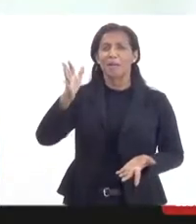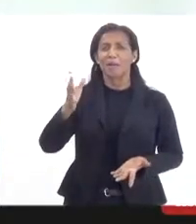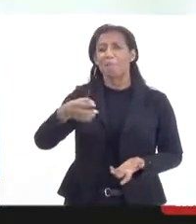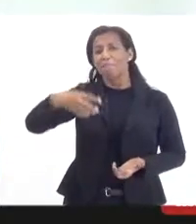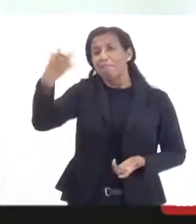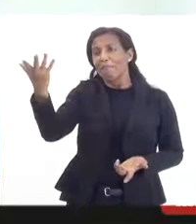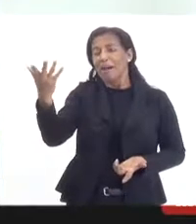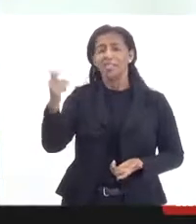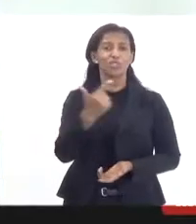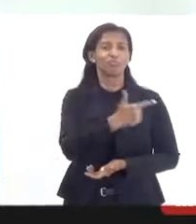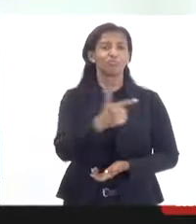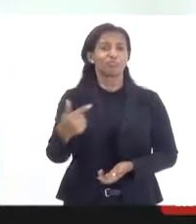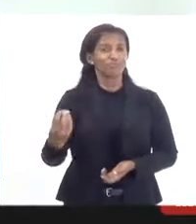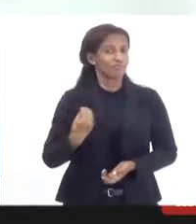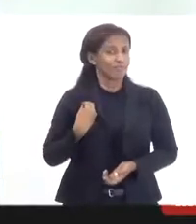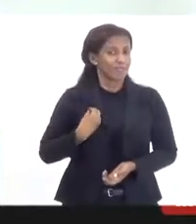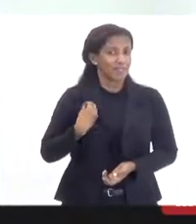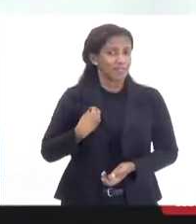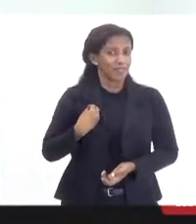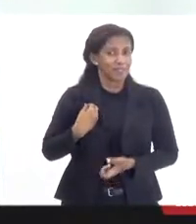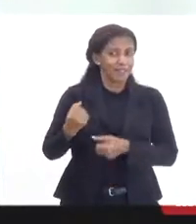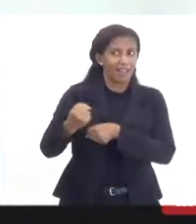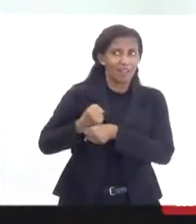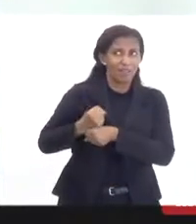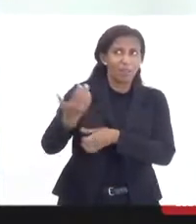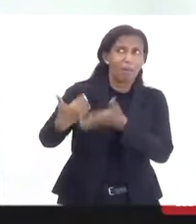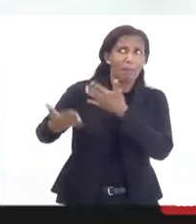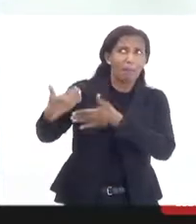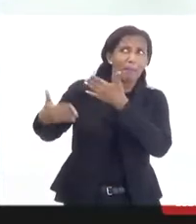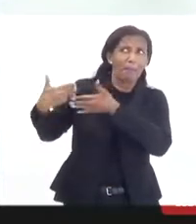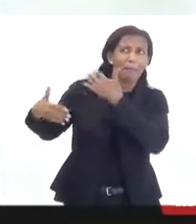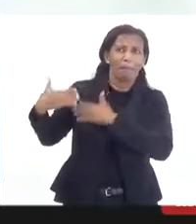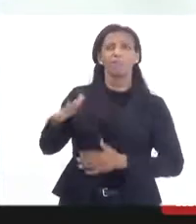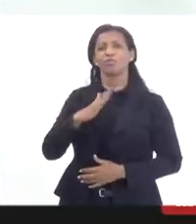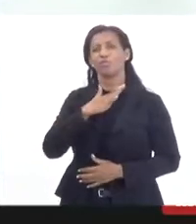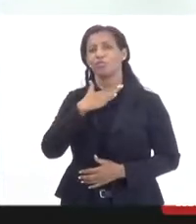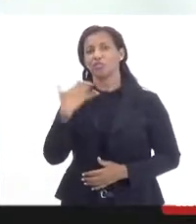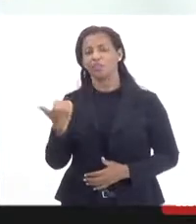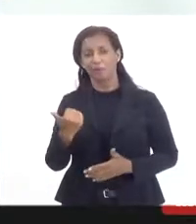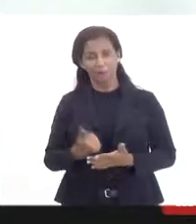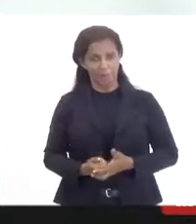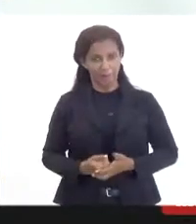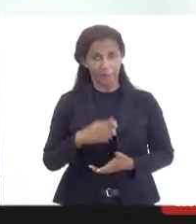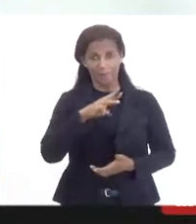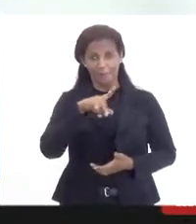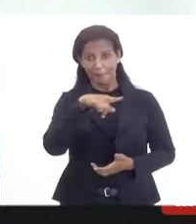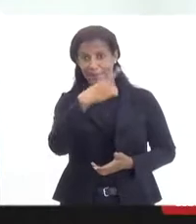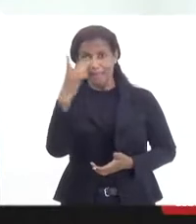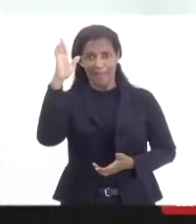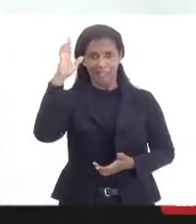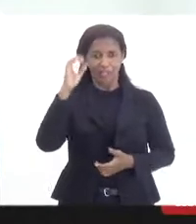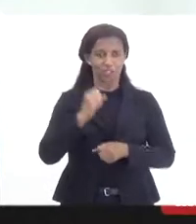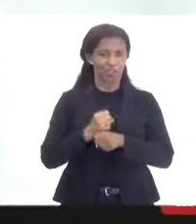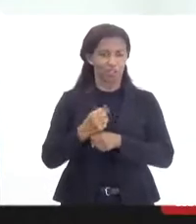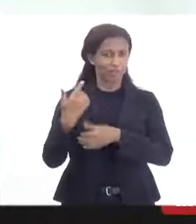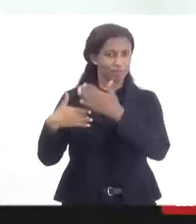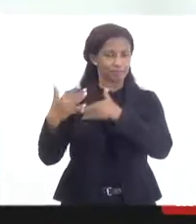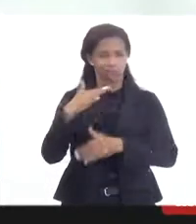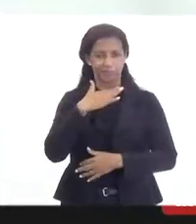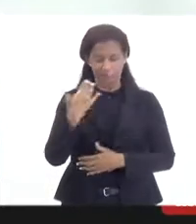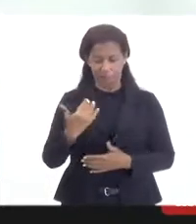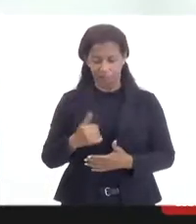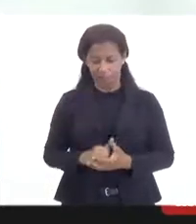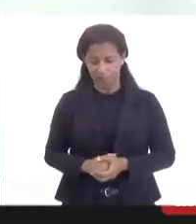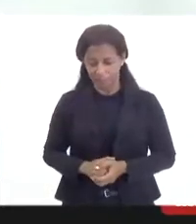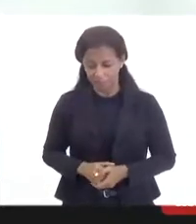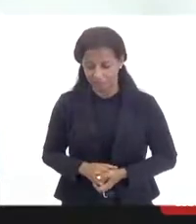nós há muitas centenas e milhares de anos. Então, não